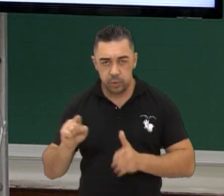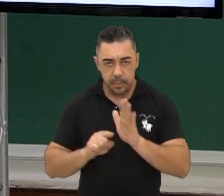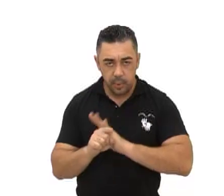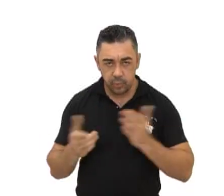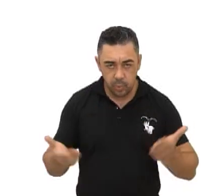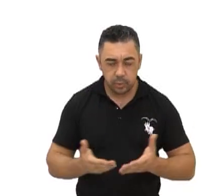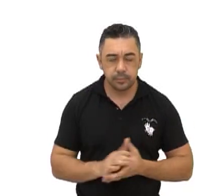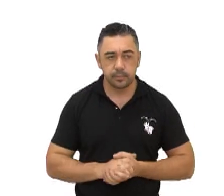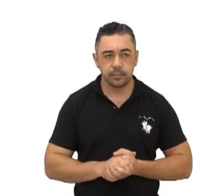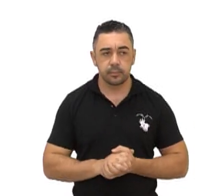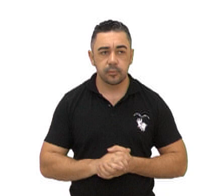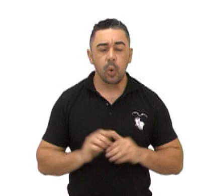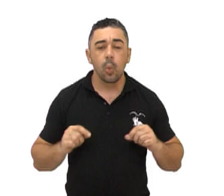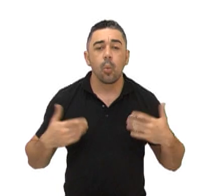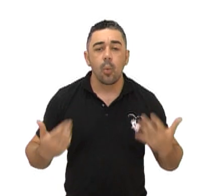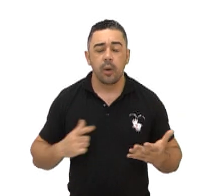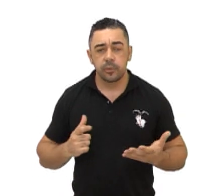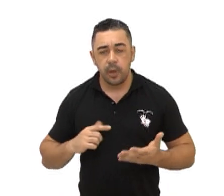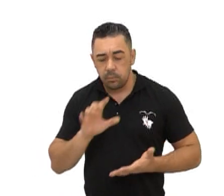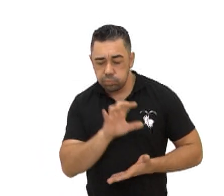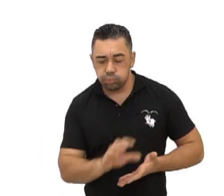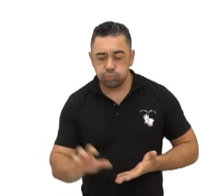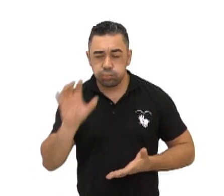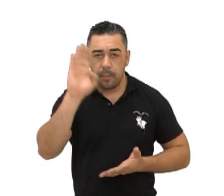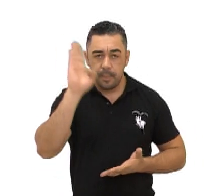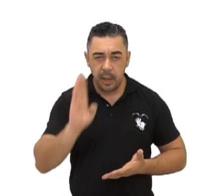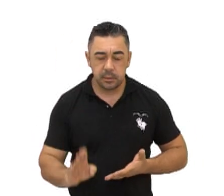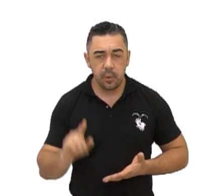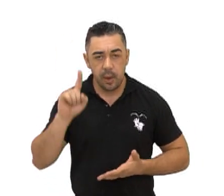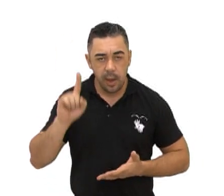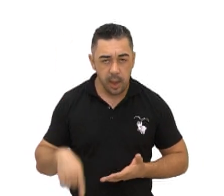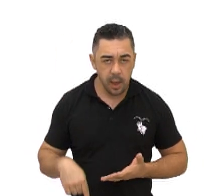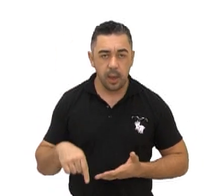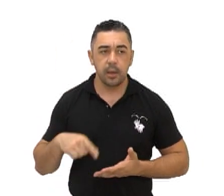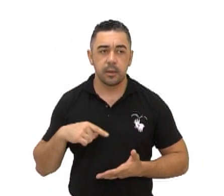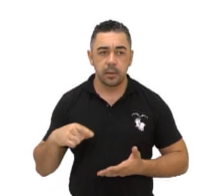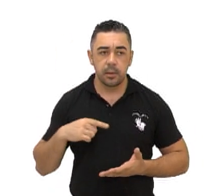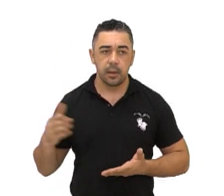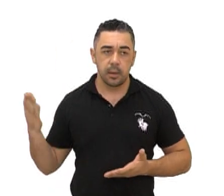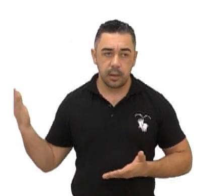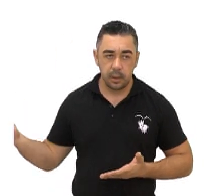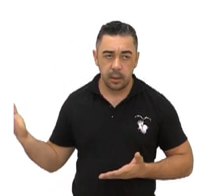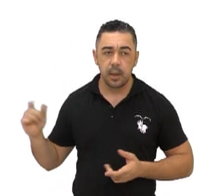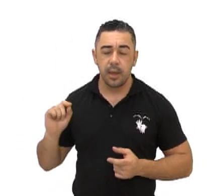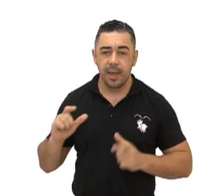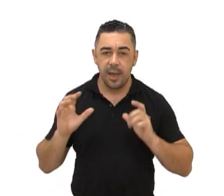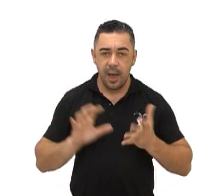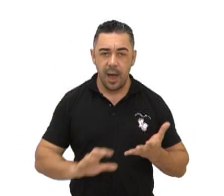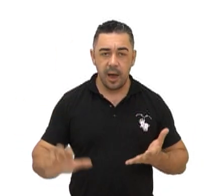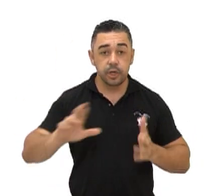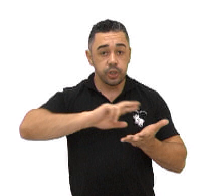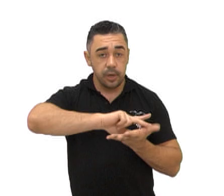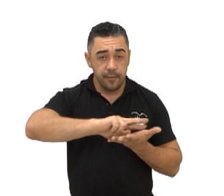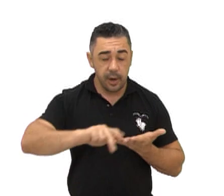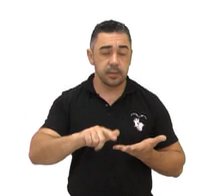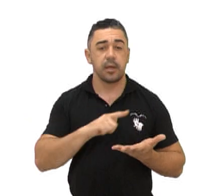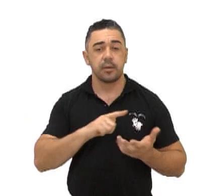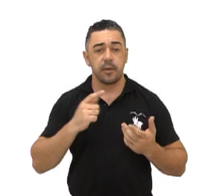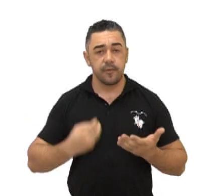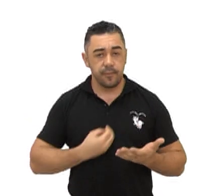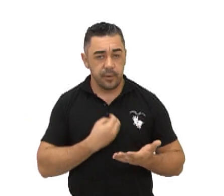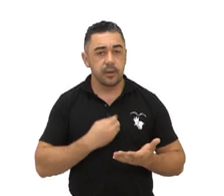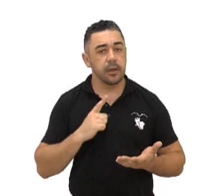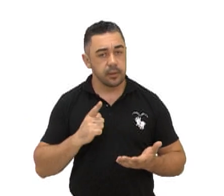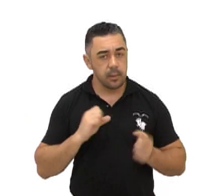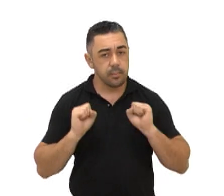de hoje, gente. Quais são os biomas brasileiros considerados hotspots, ou seja, áreas de grande diversidade ecológica